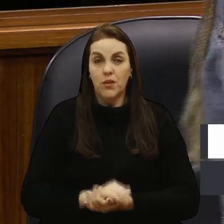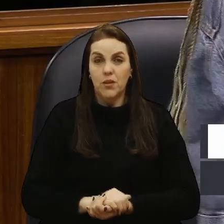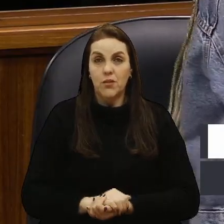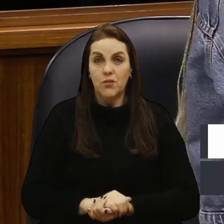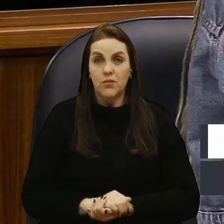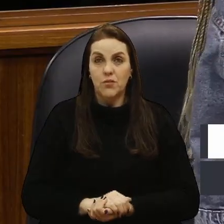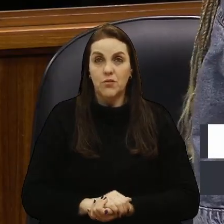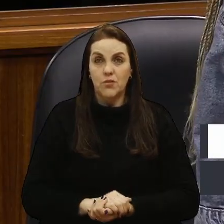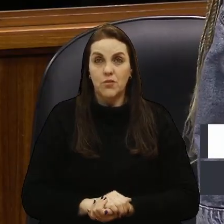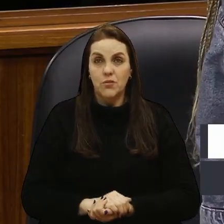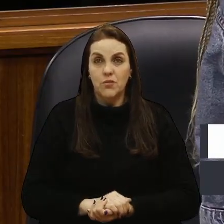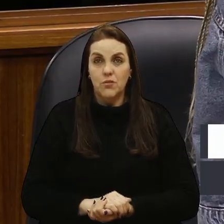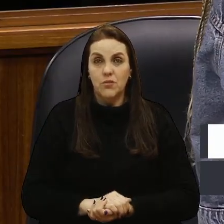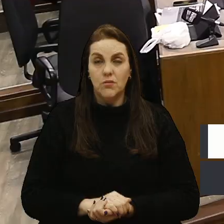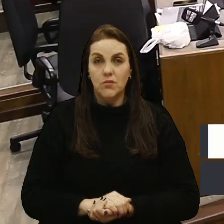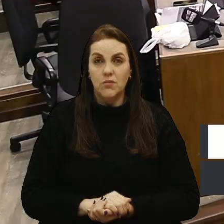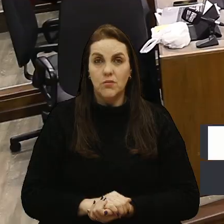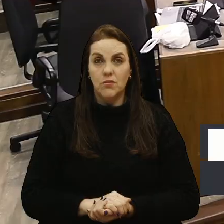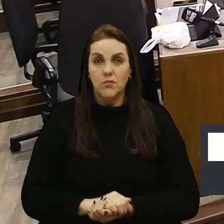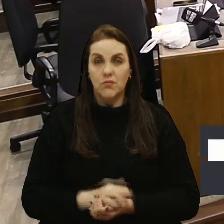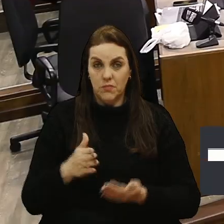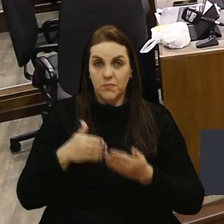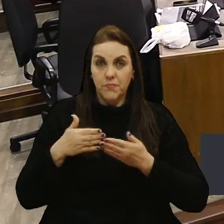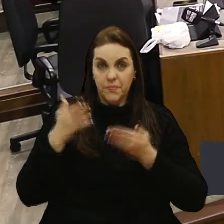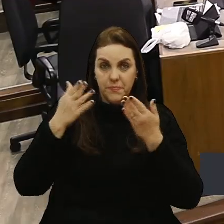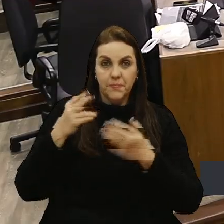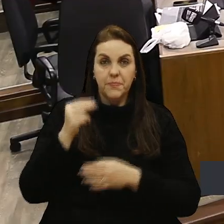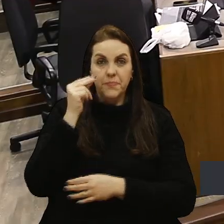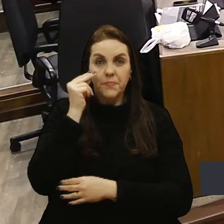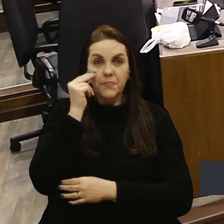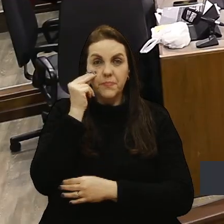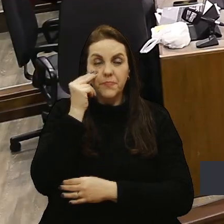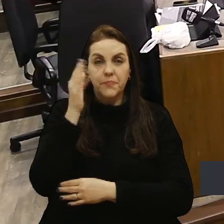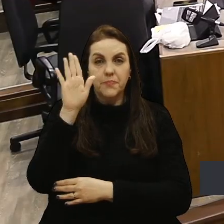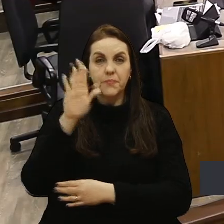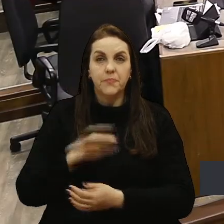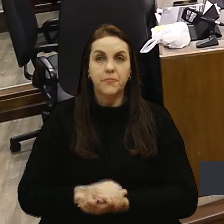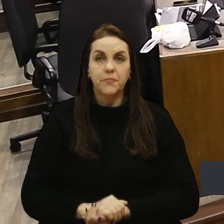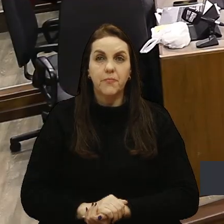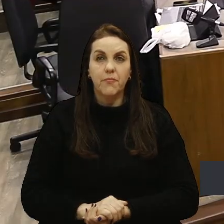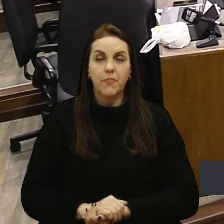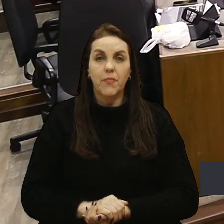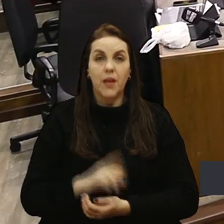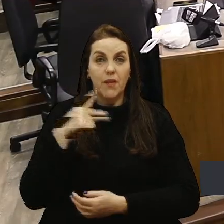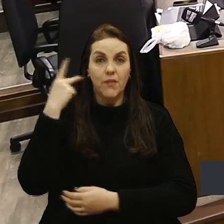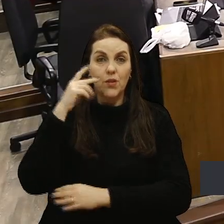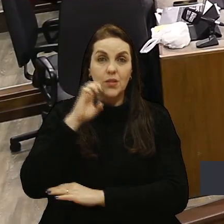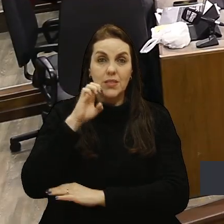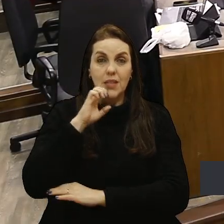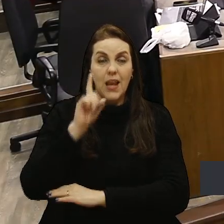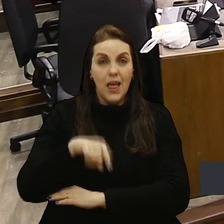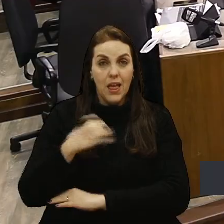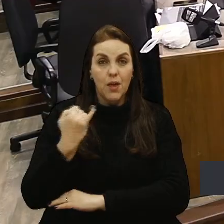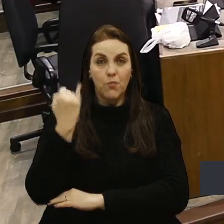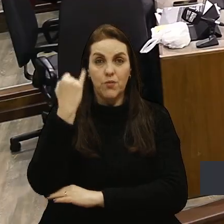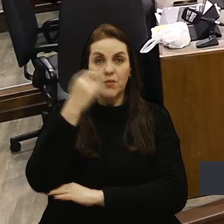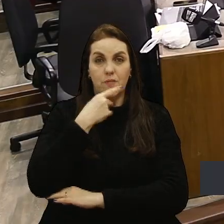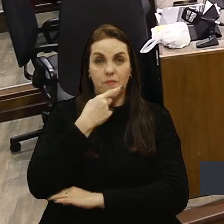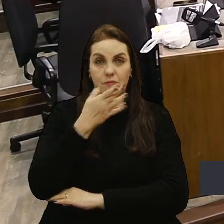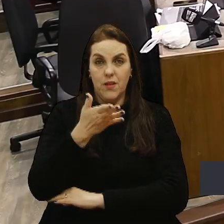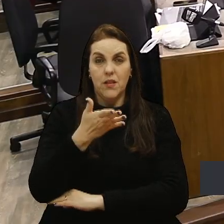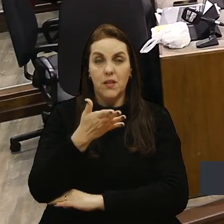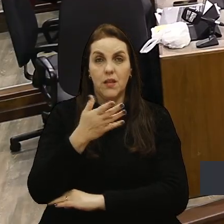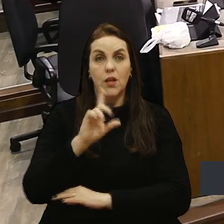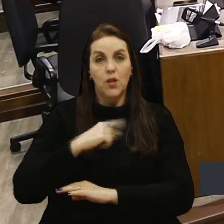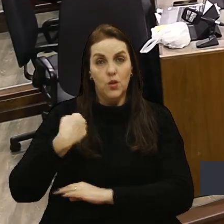rapidinho. De imediato. Muito obrigado. Essa questão, vereadora Estela, acho que é muito importante a senhora falar, porque nós defendemos